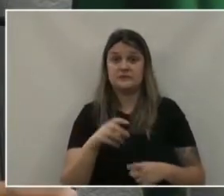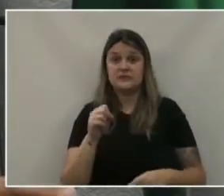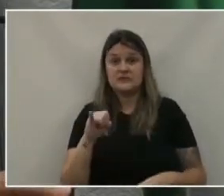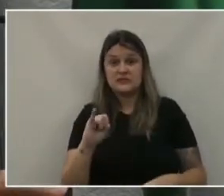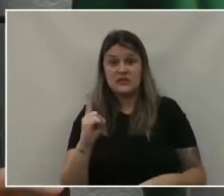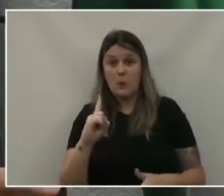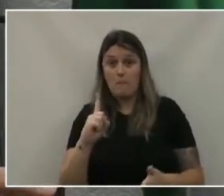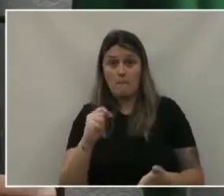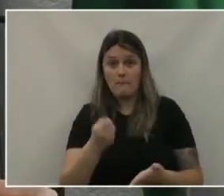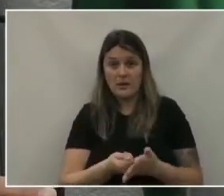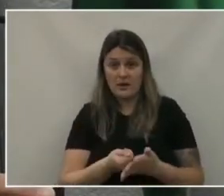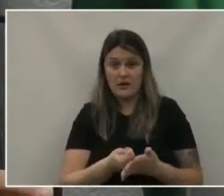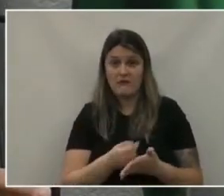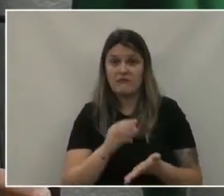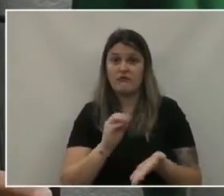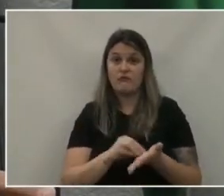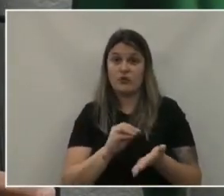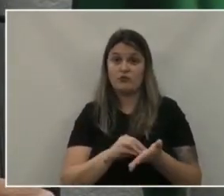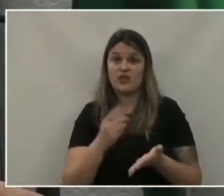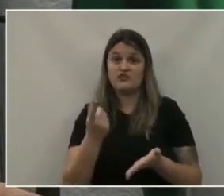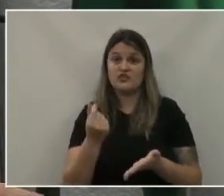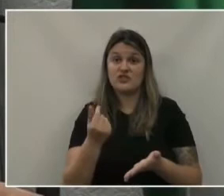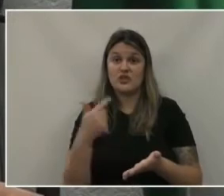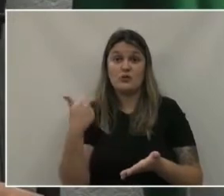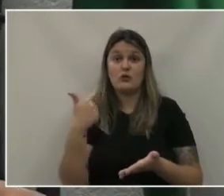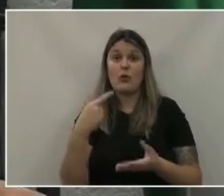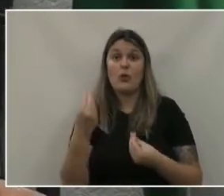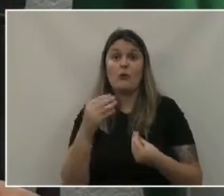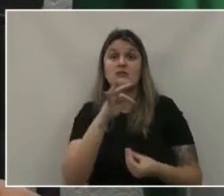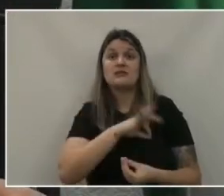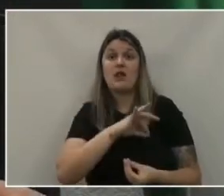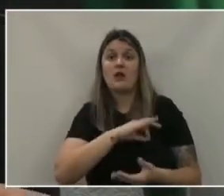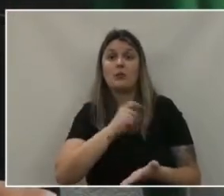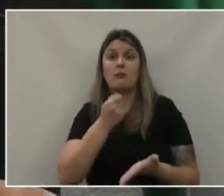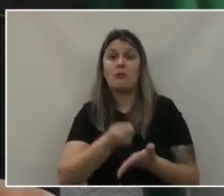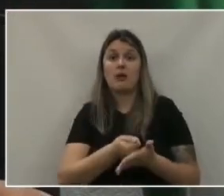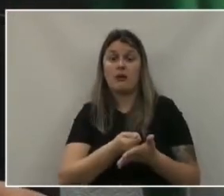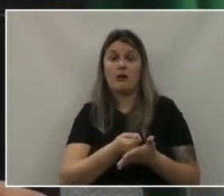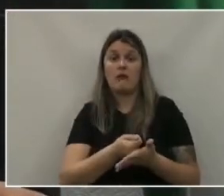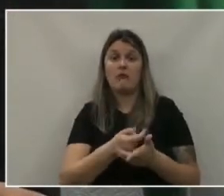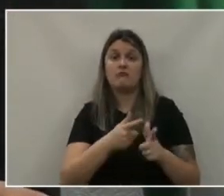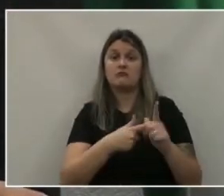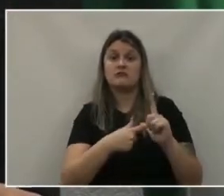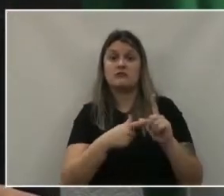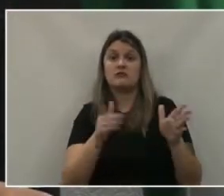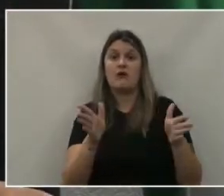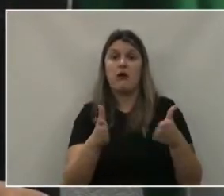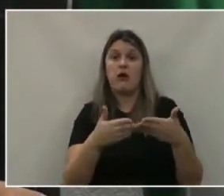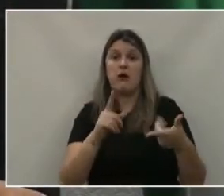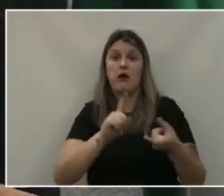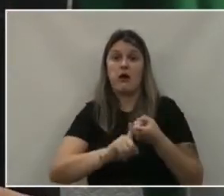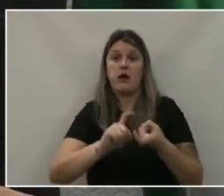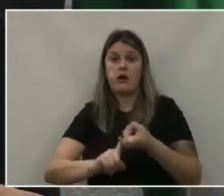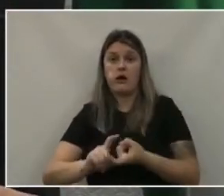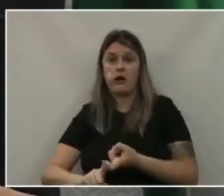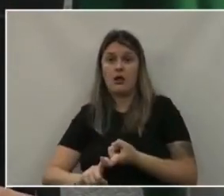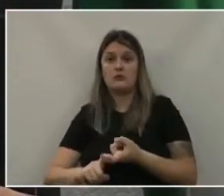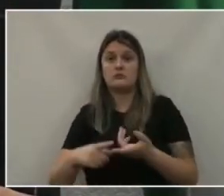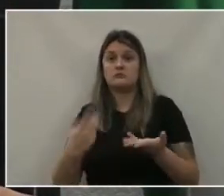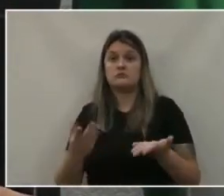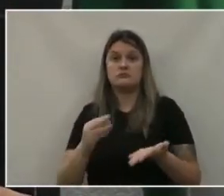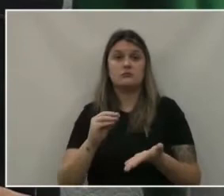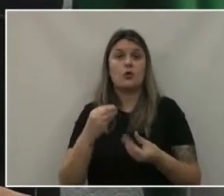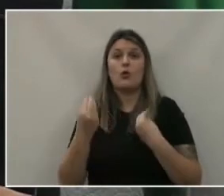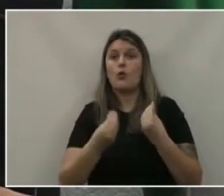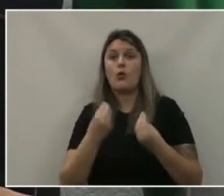senão, acaba ainda inviabilizando nossa cidade e ter que disponibilizar de todos os recursos para pagar